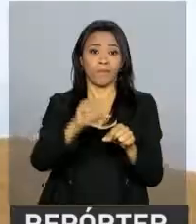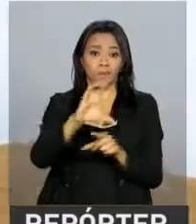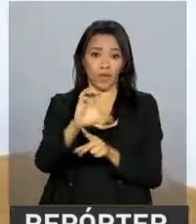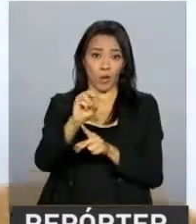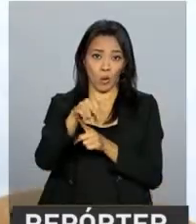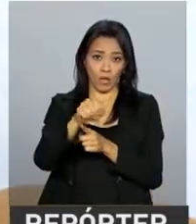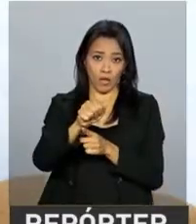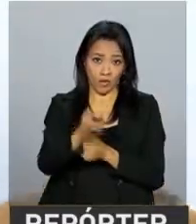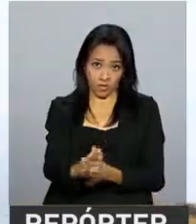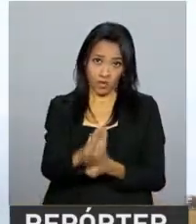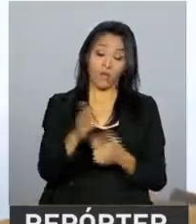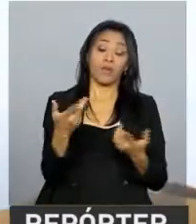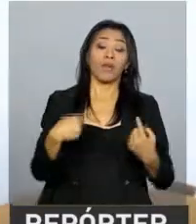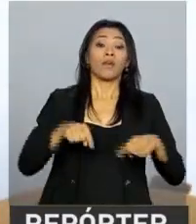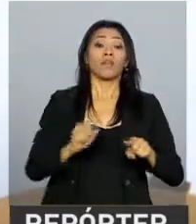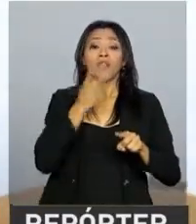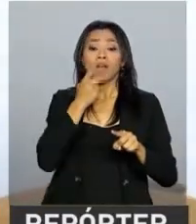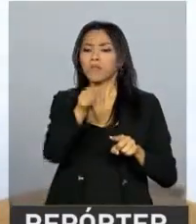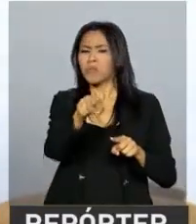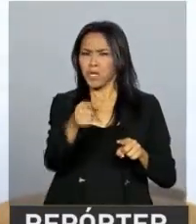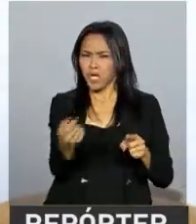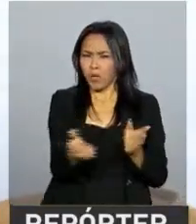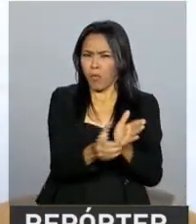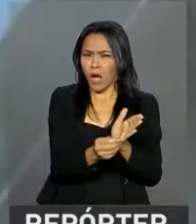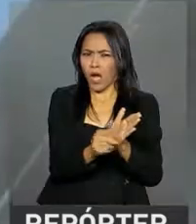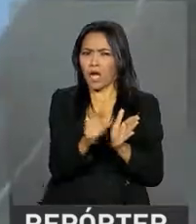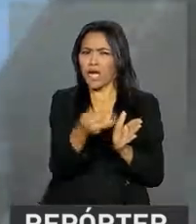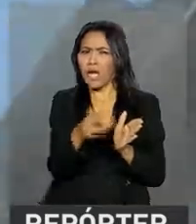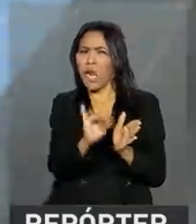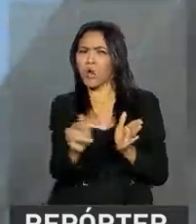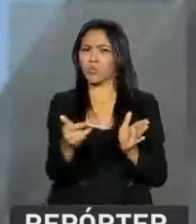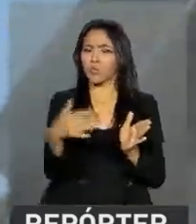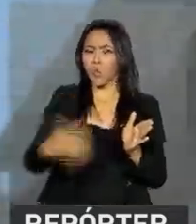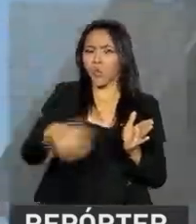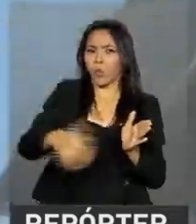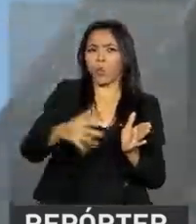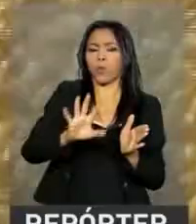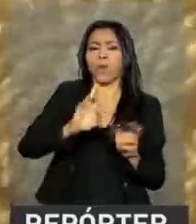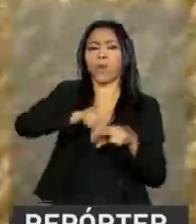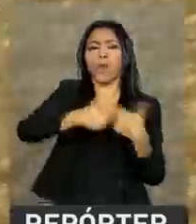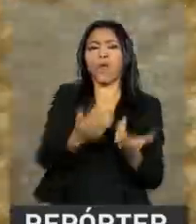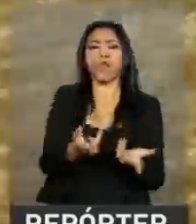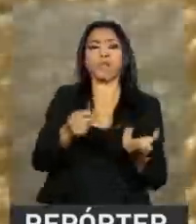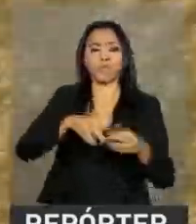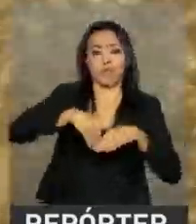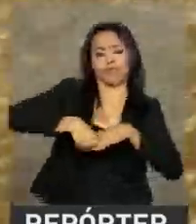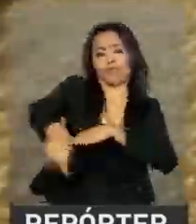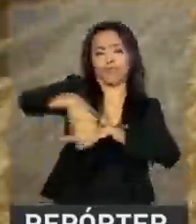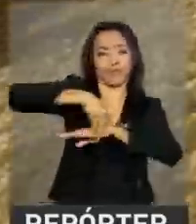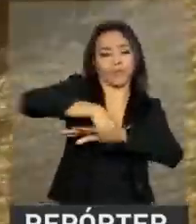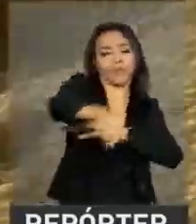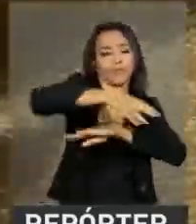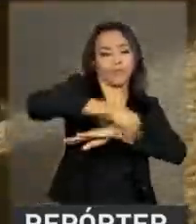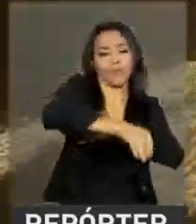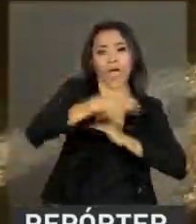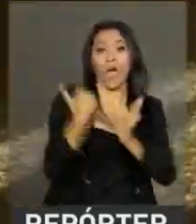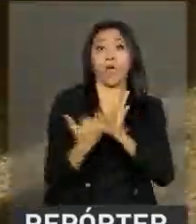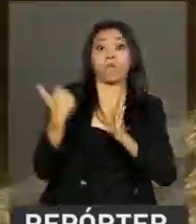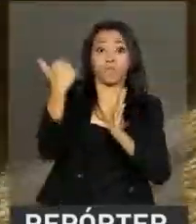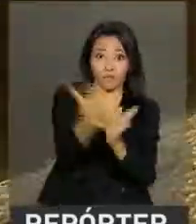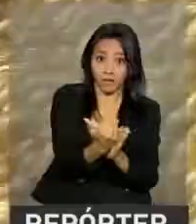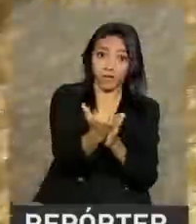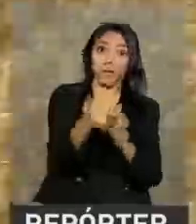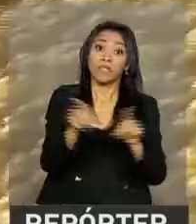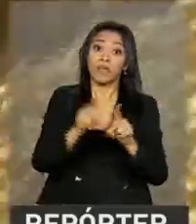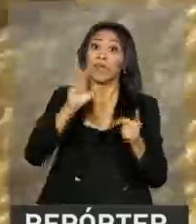para a safra de grãos ii deve ao aumento da produtividade média das culturas com a melhoria das condições